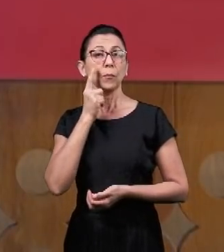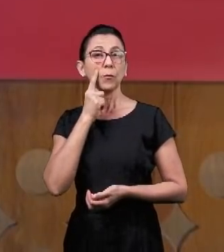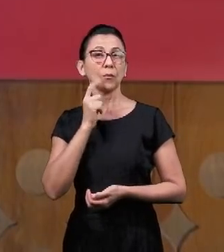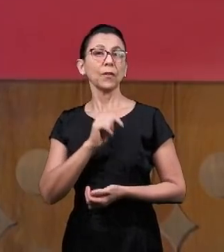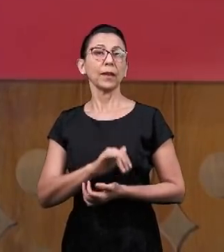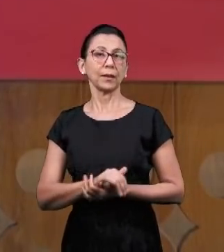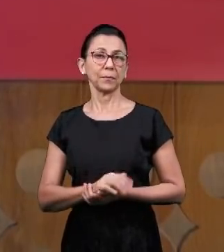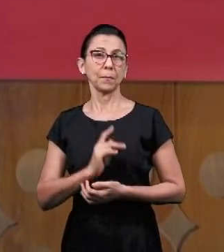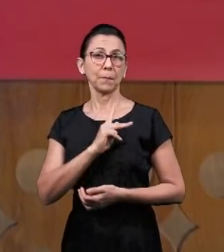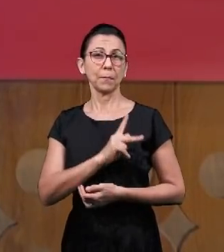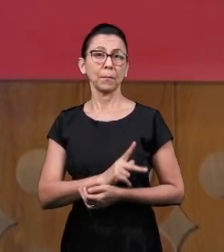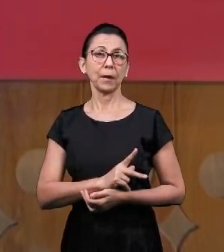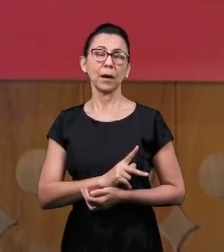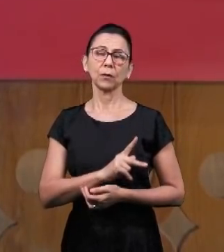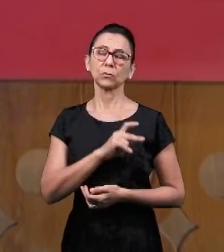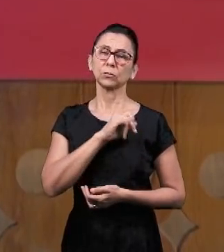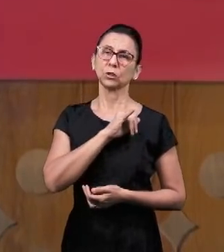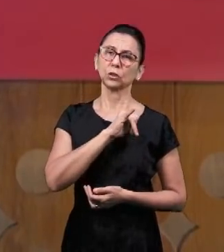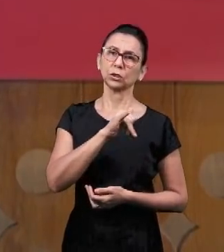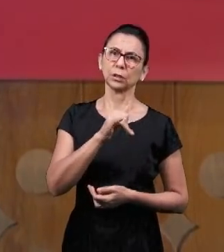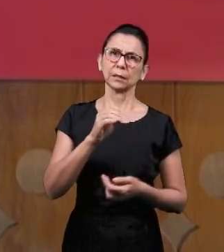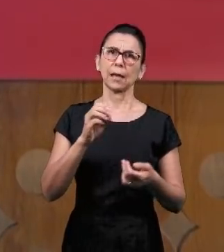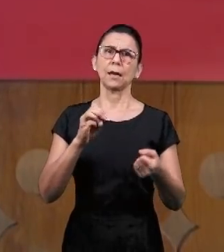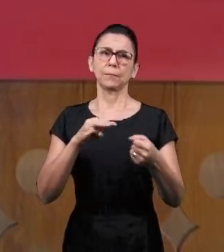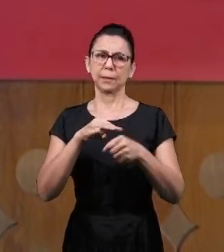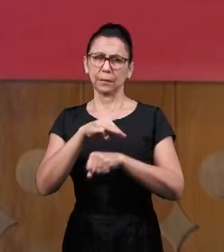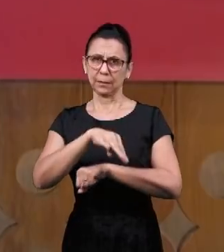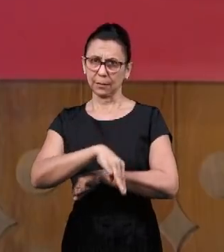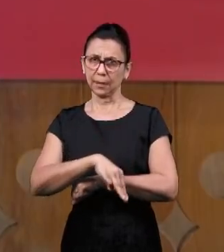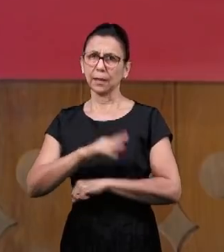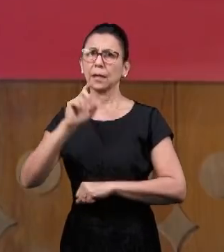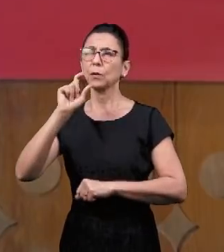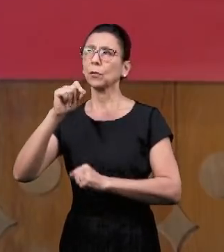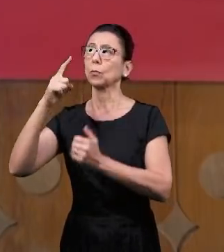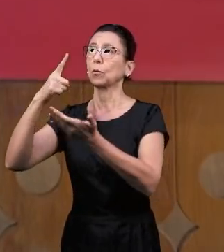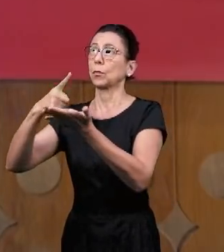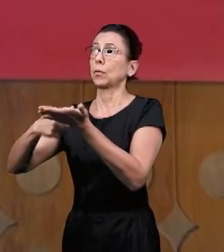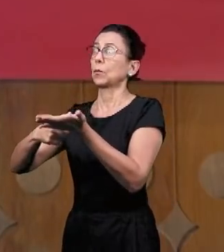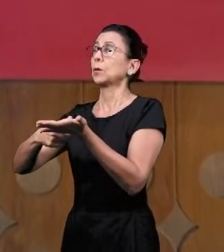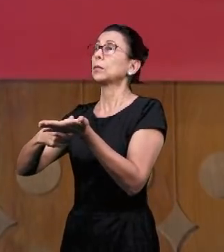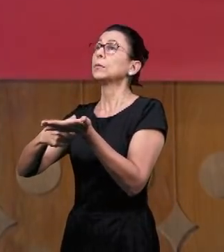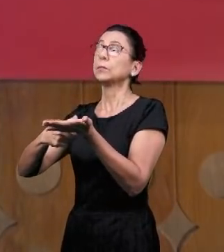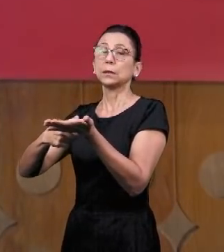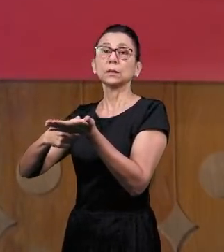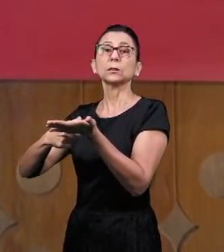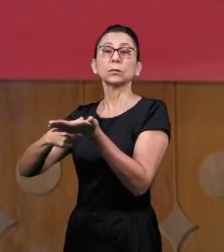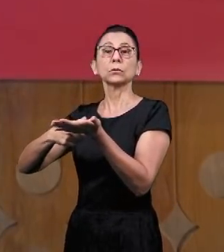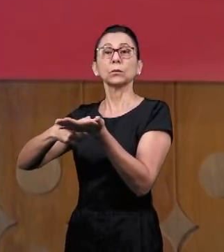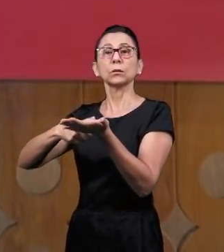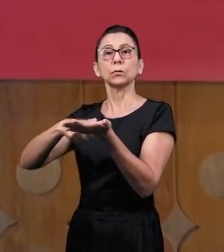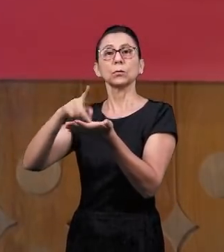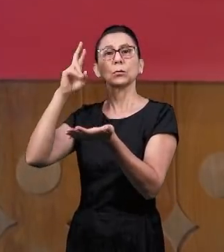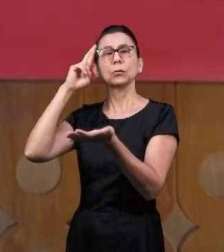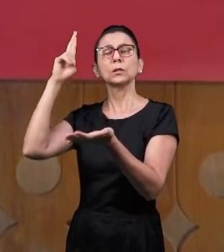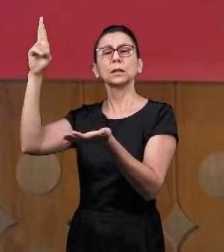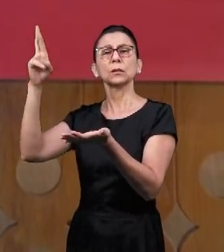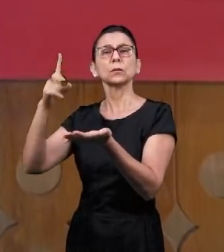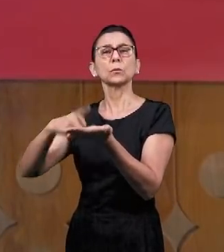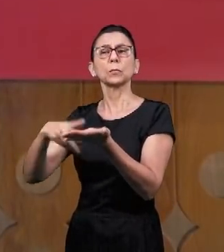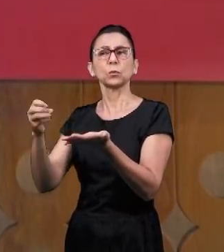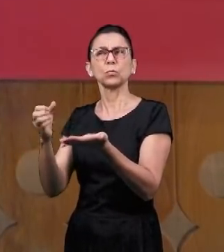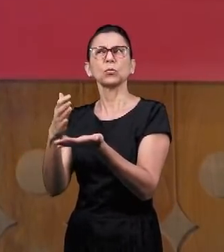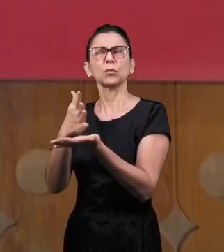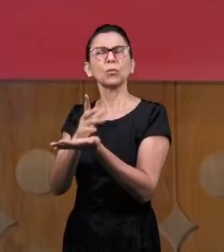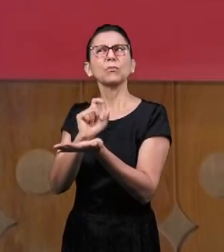o ministério é do novo pacto. Então, que pacto é esse? Testemunho, aliança, o que é isso? Então nós